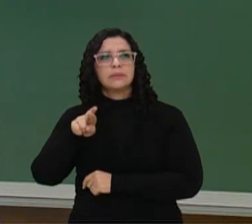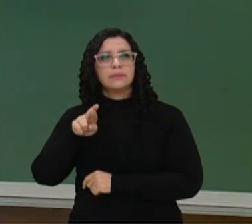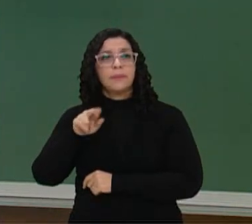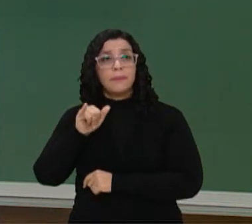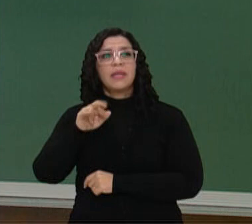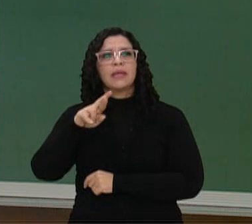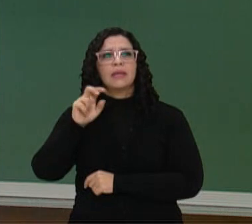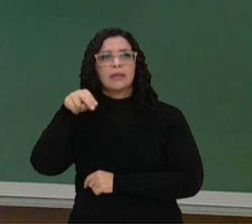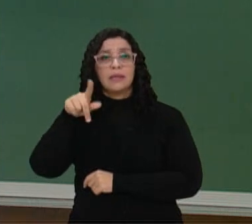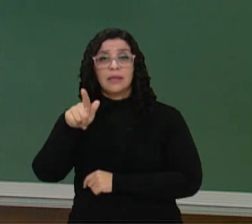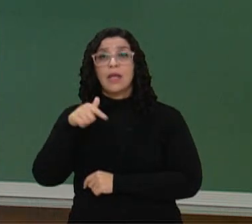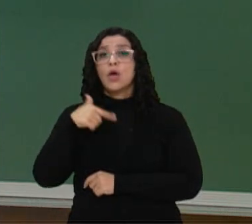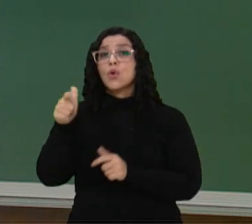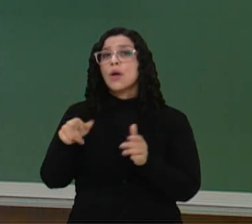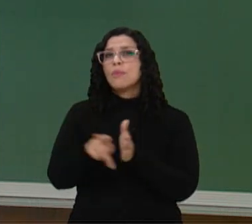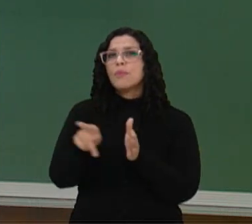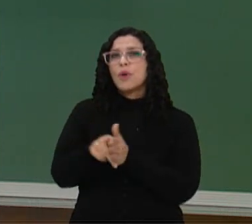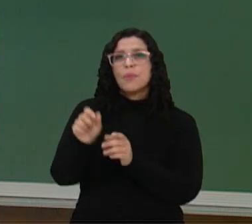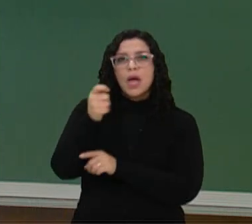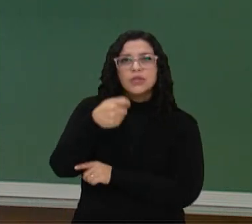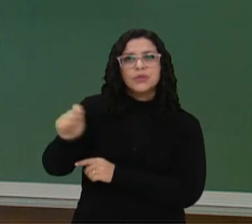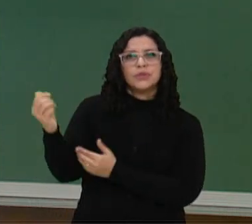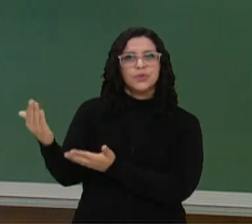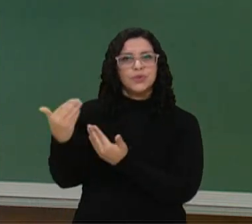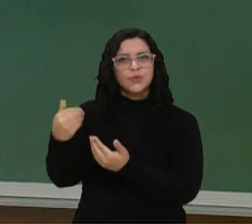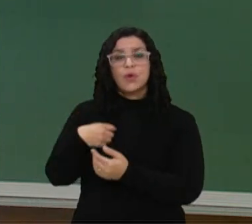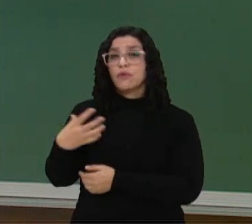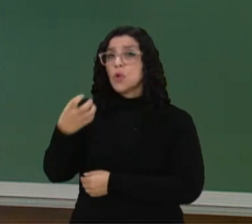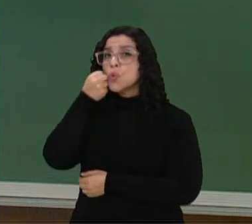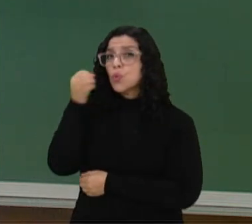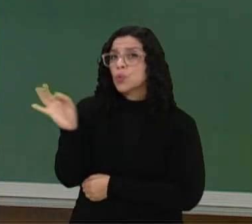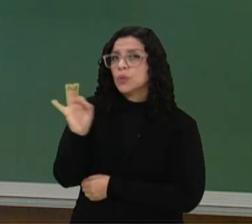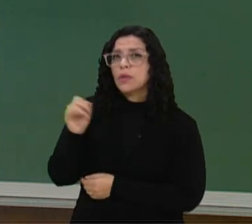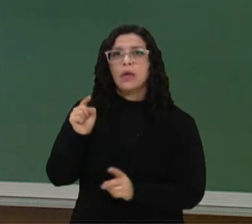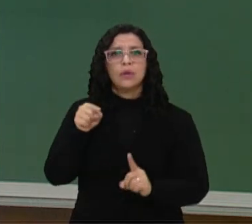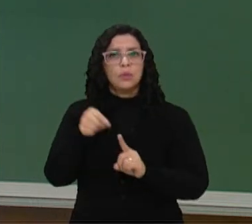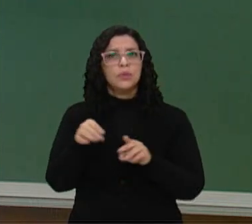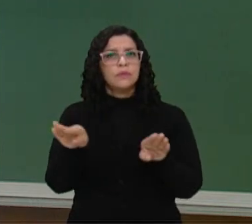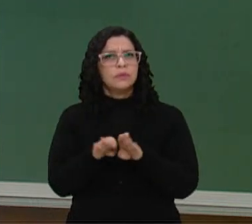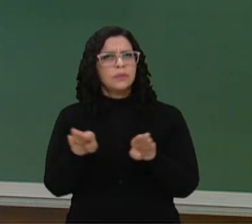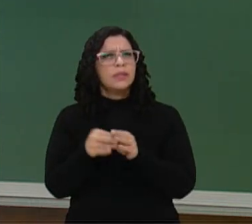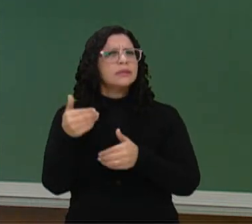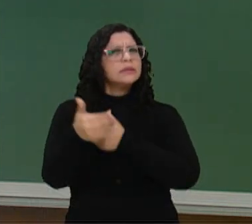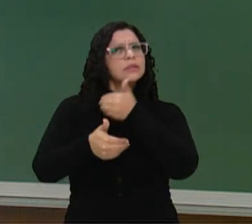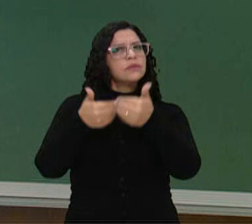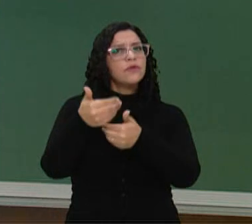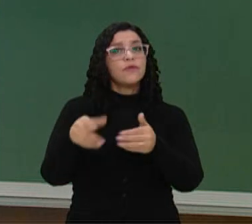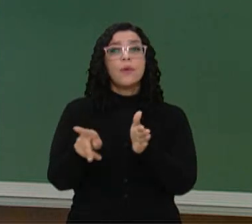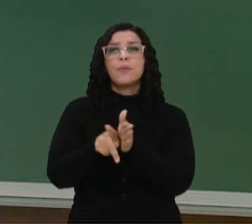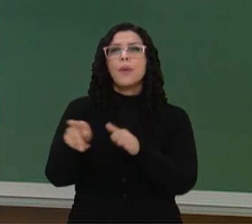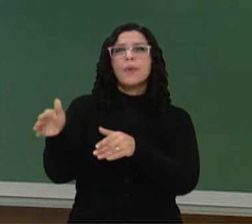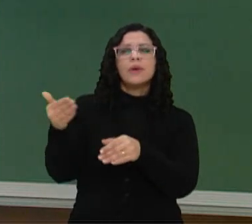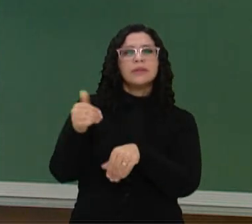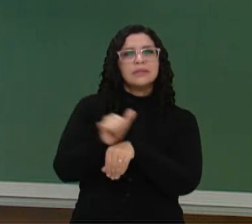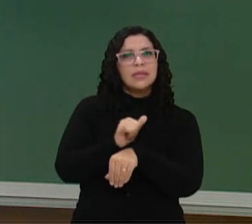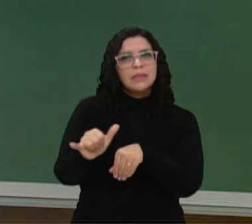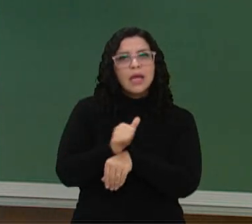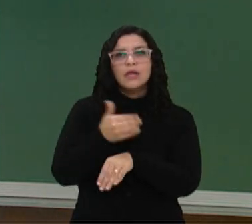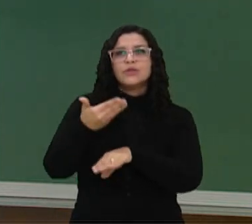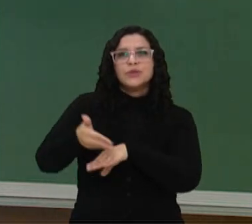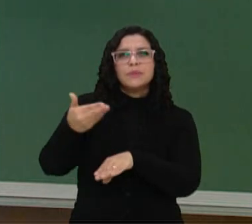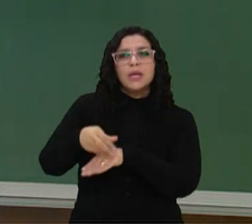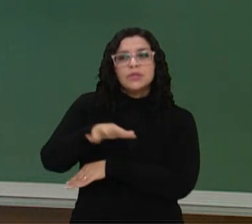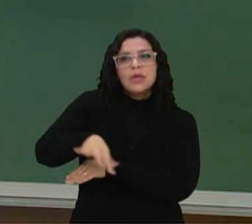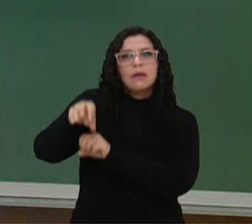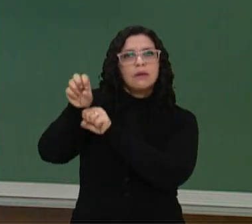o Futuro. É uma associação juvenil sem fins lucrativos com o objetivo de desenvolver iniciativas na área da